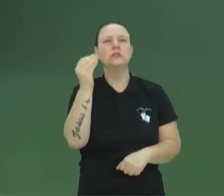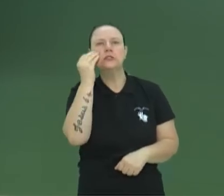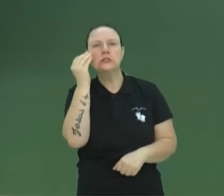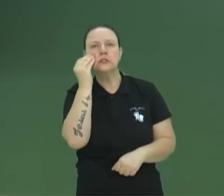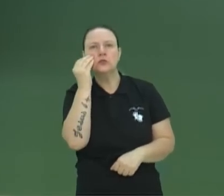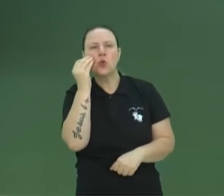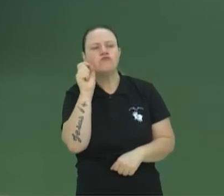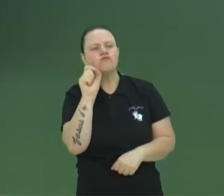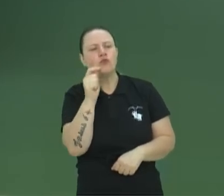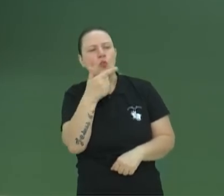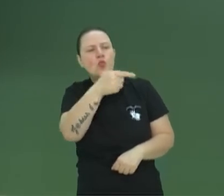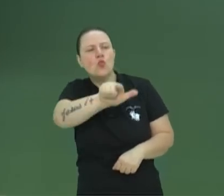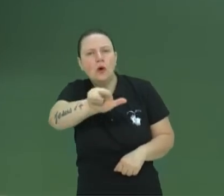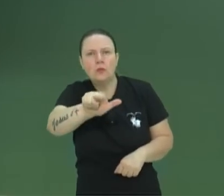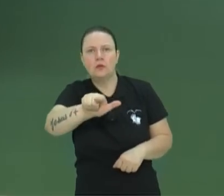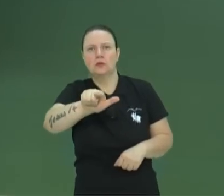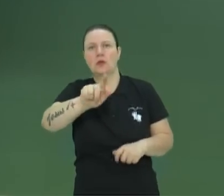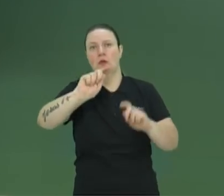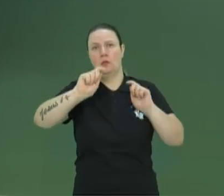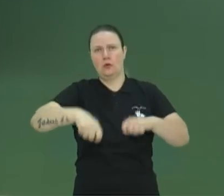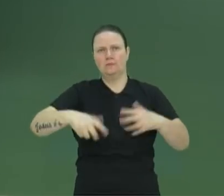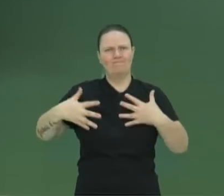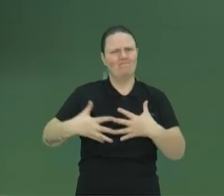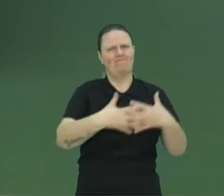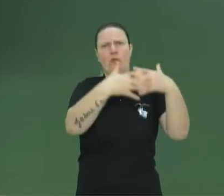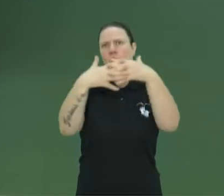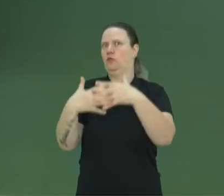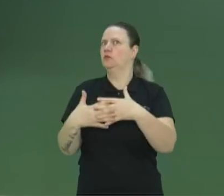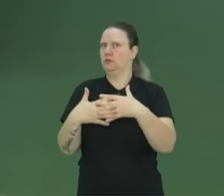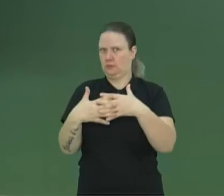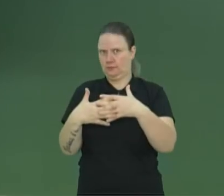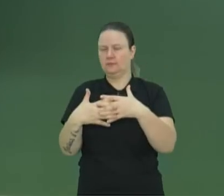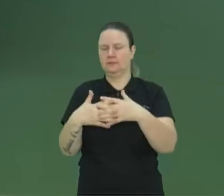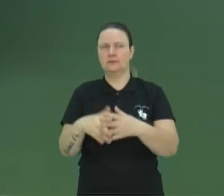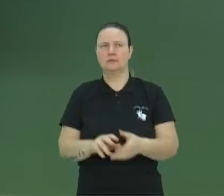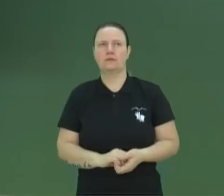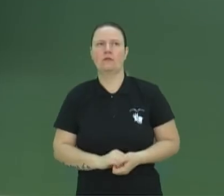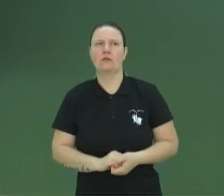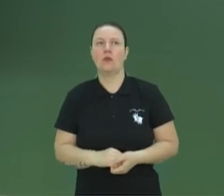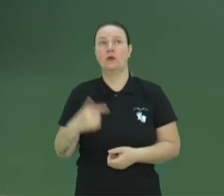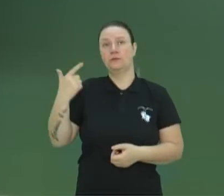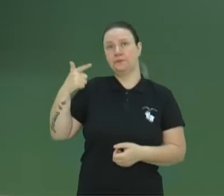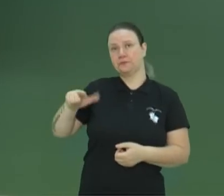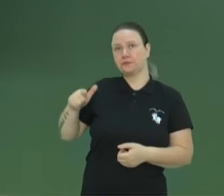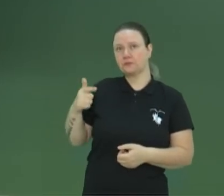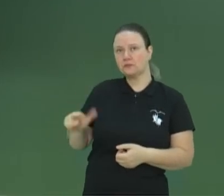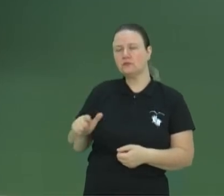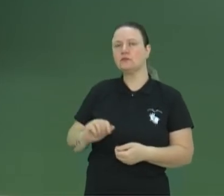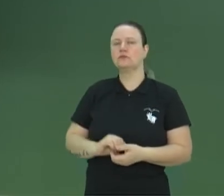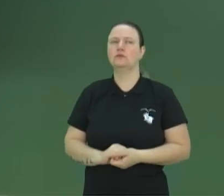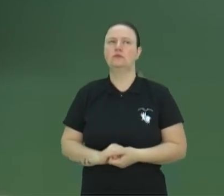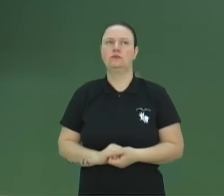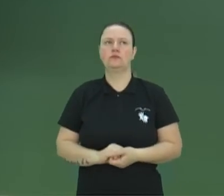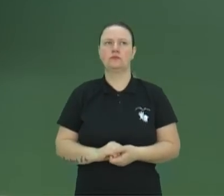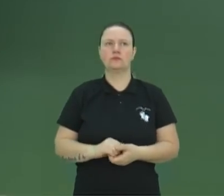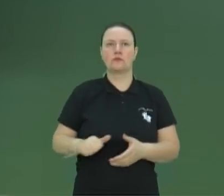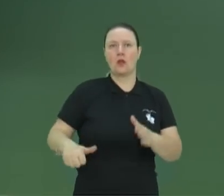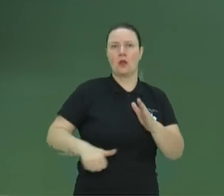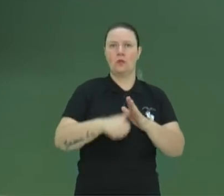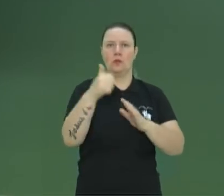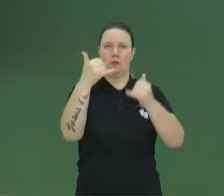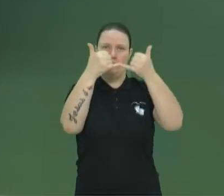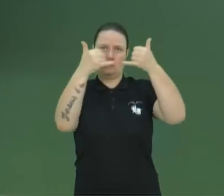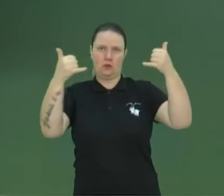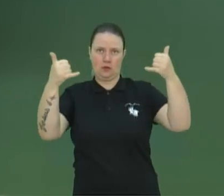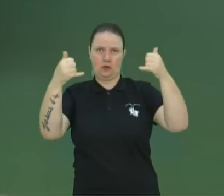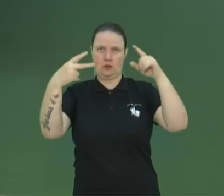matriz resultante depois, você pode acabar se confundindo. Agora o próximo elemento, primeira linha e segunda